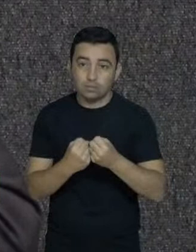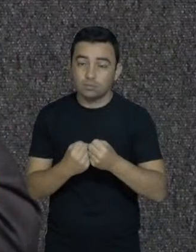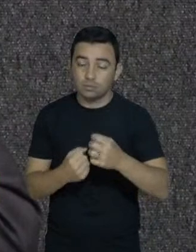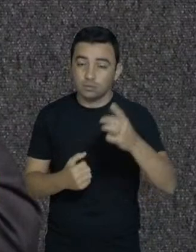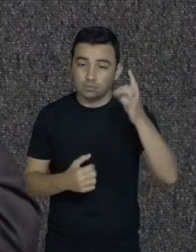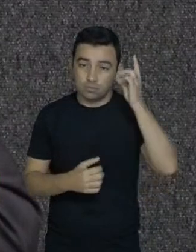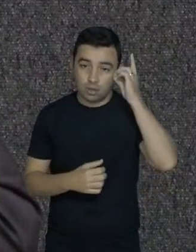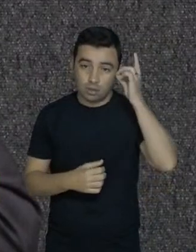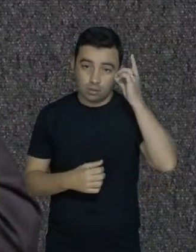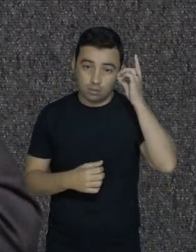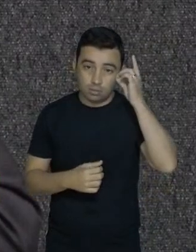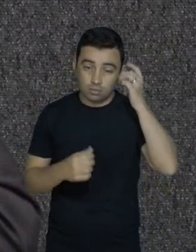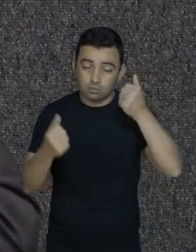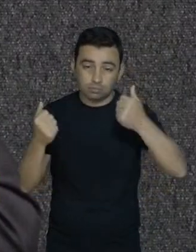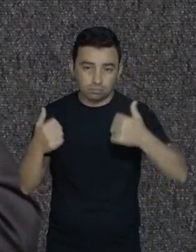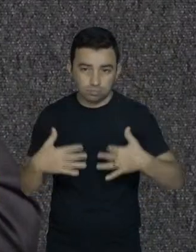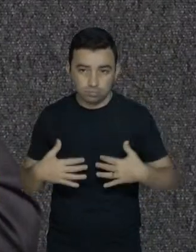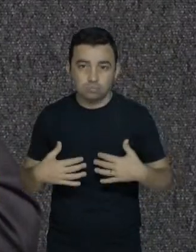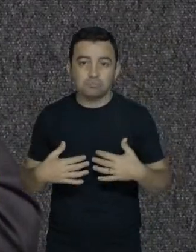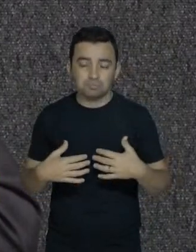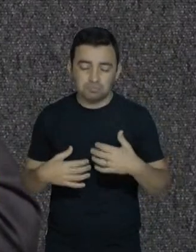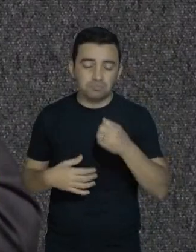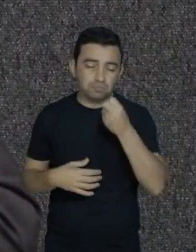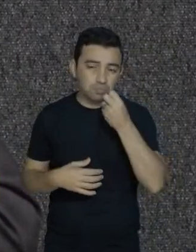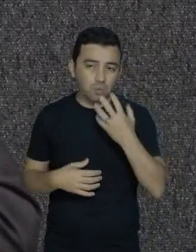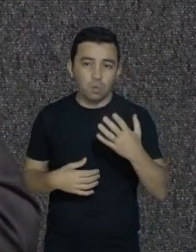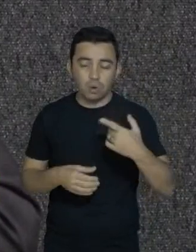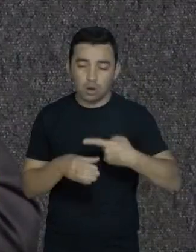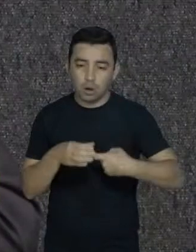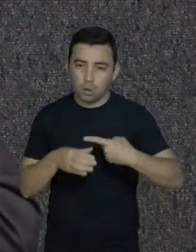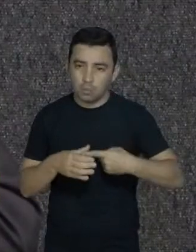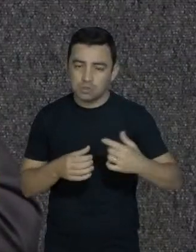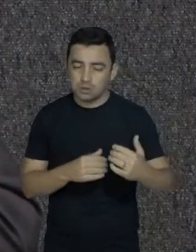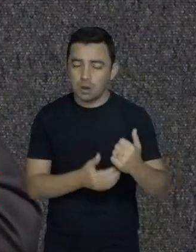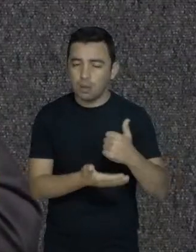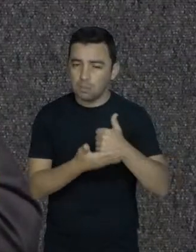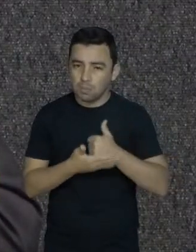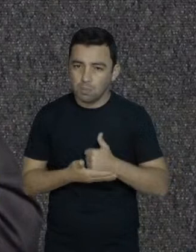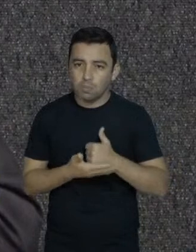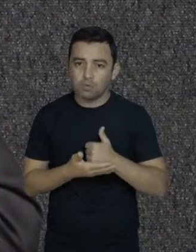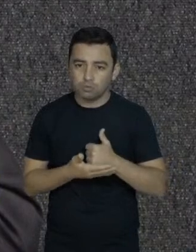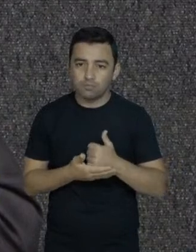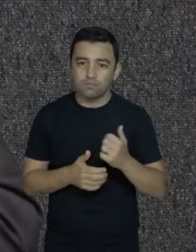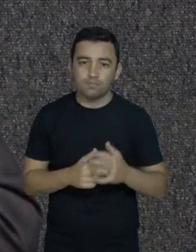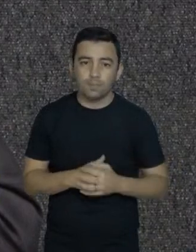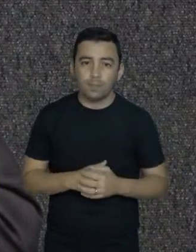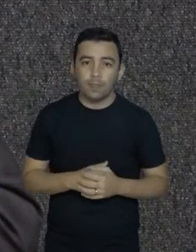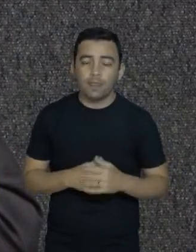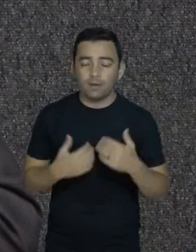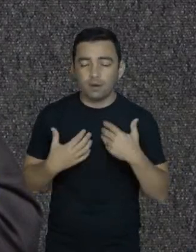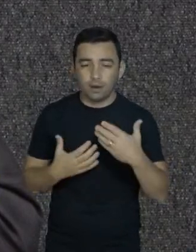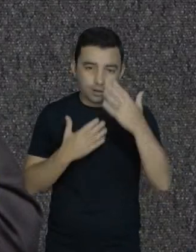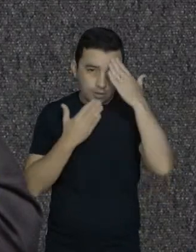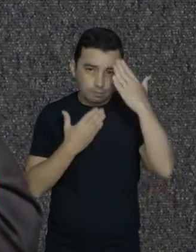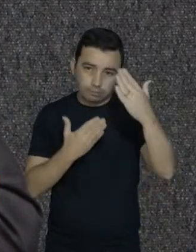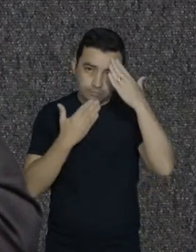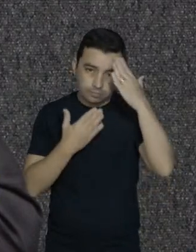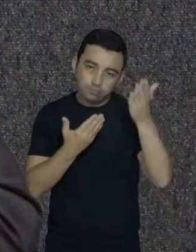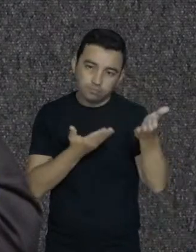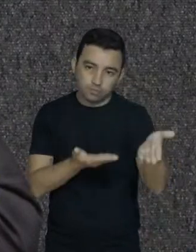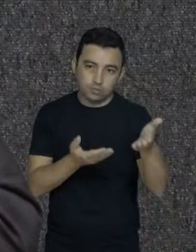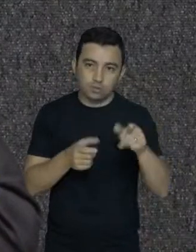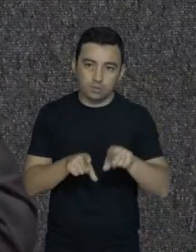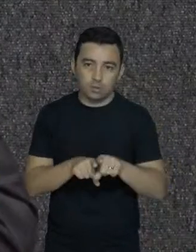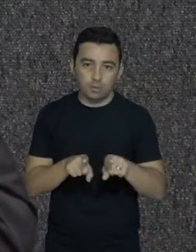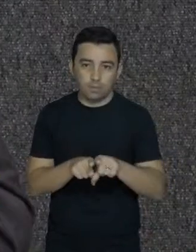e o apoio da comissão foi fundamental para que isso pudesse acontecer então quero lhe agradecer né a sua